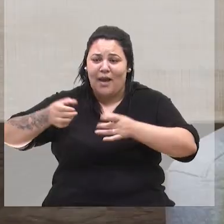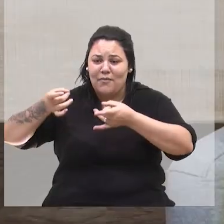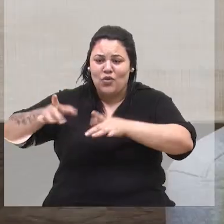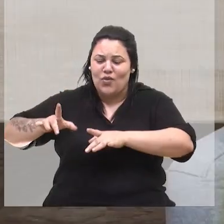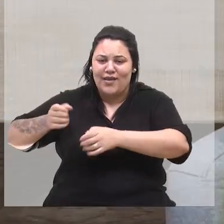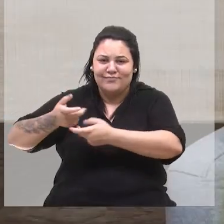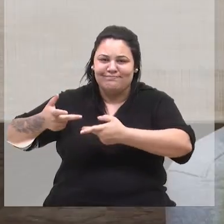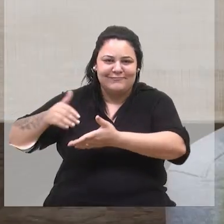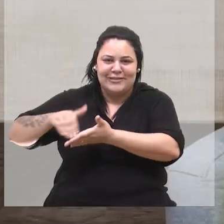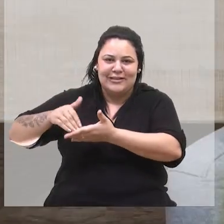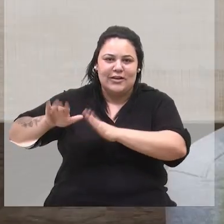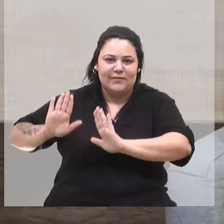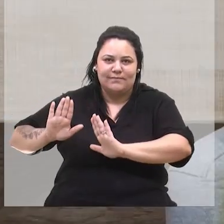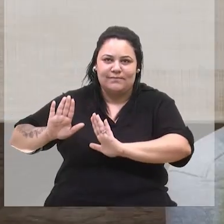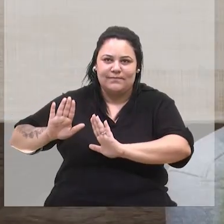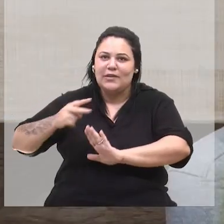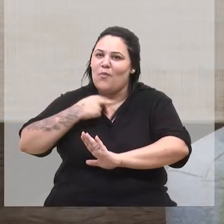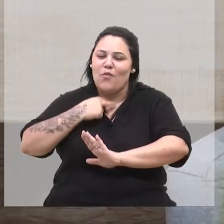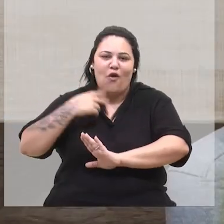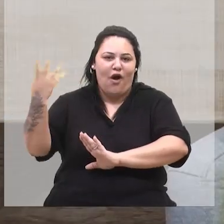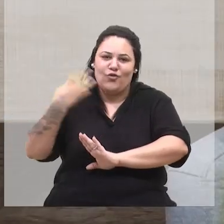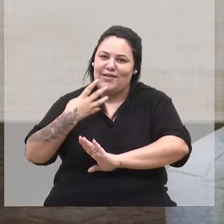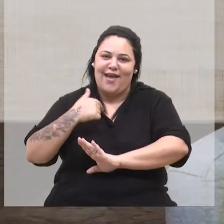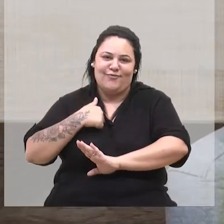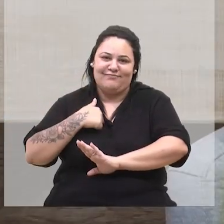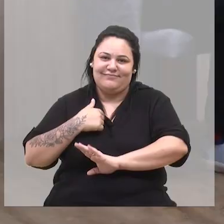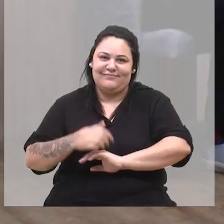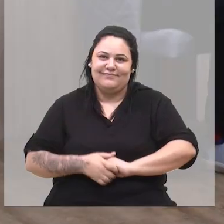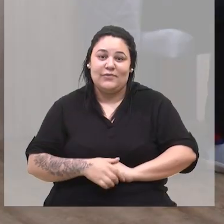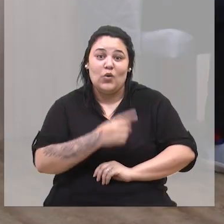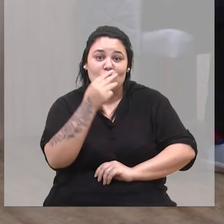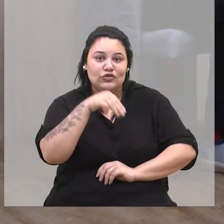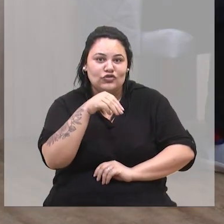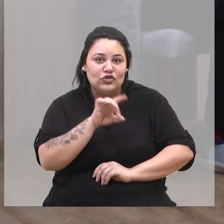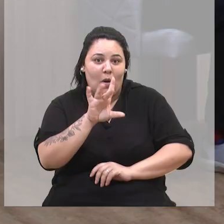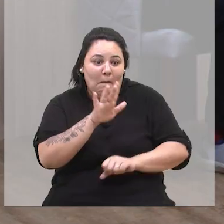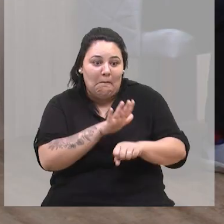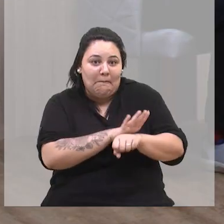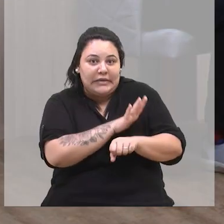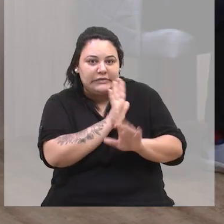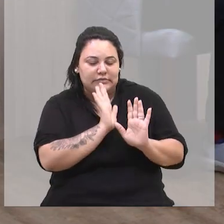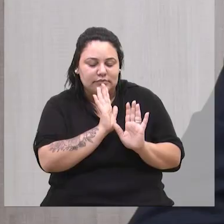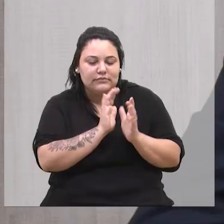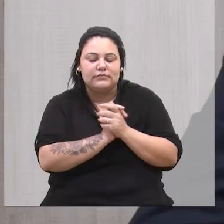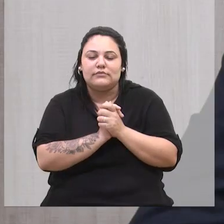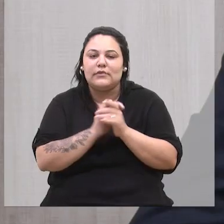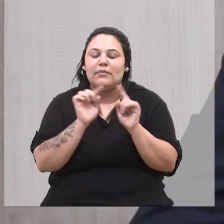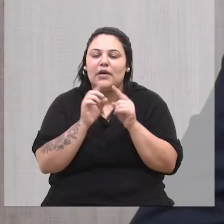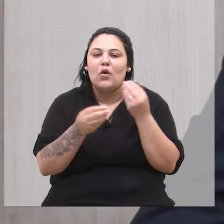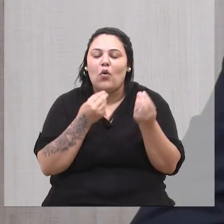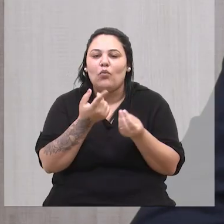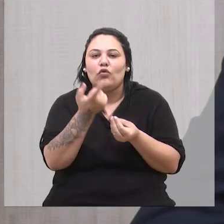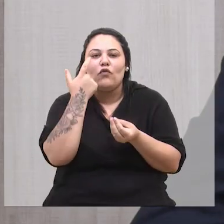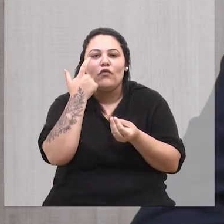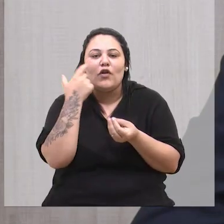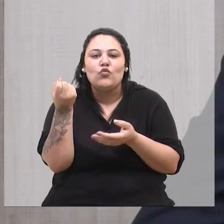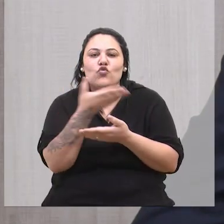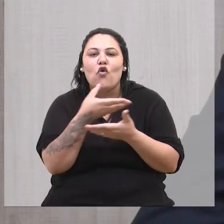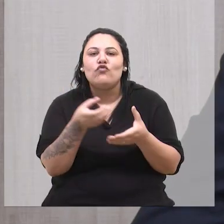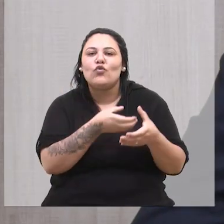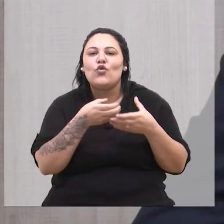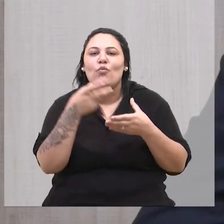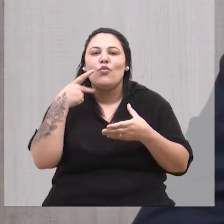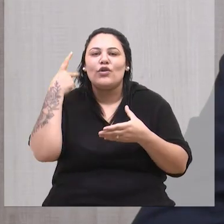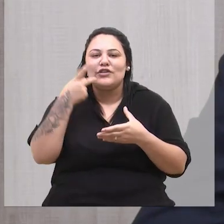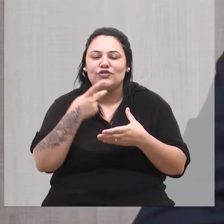trabalhar por sectarismo. Isto ninguém pode me acusar. Um minutinho só, porque nós já estamos além do tempo, mas como é que a senhora vê essa